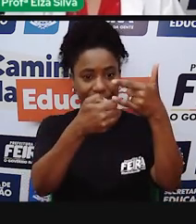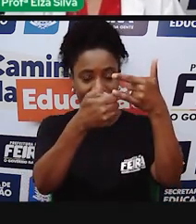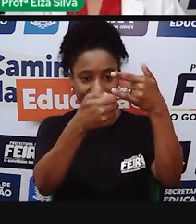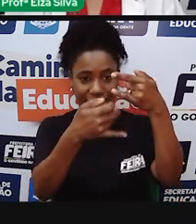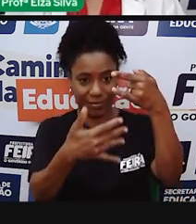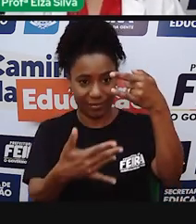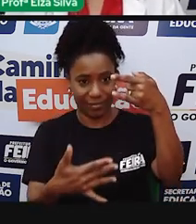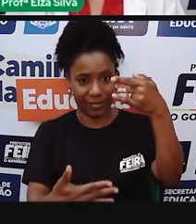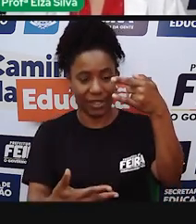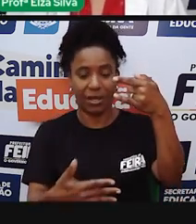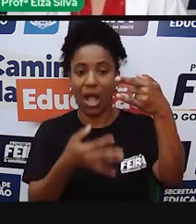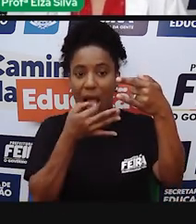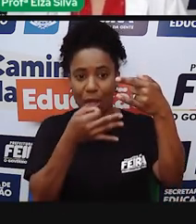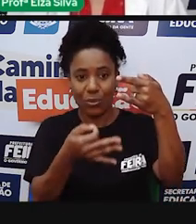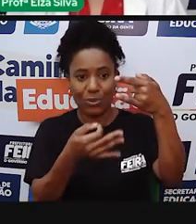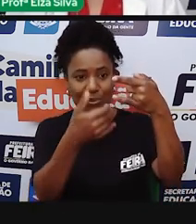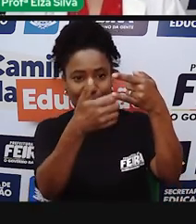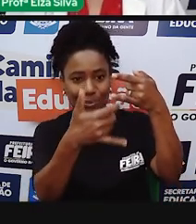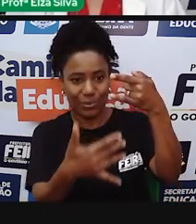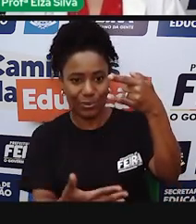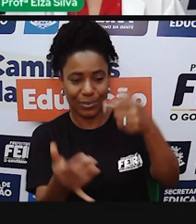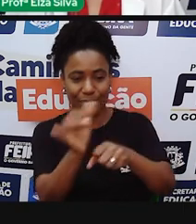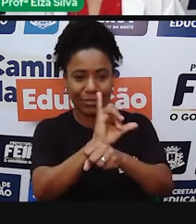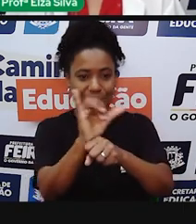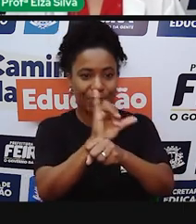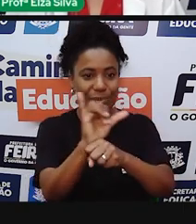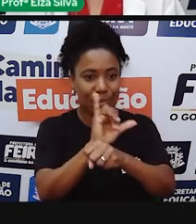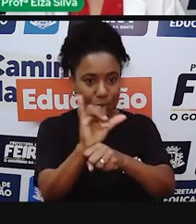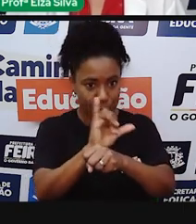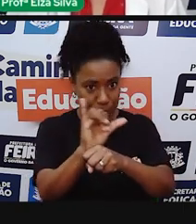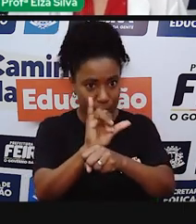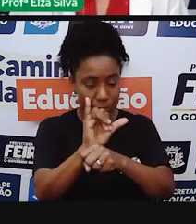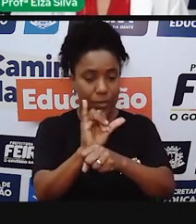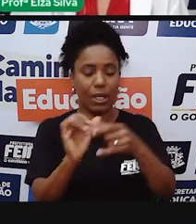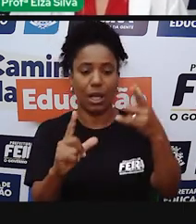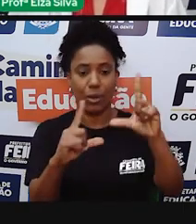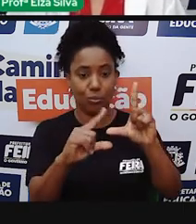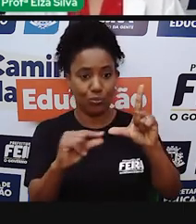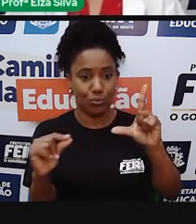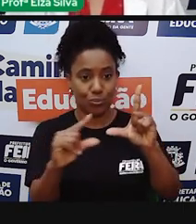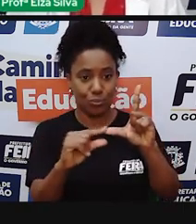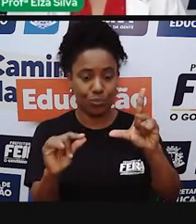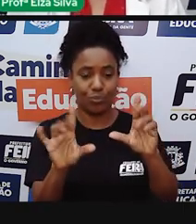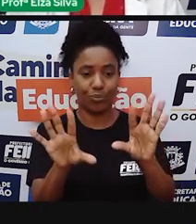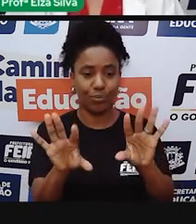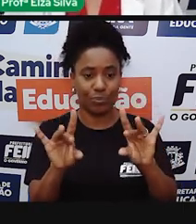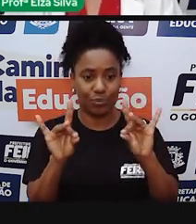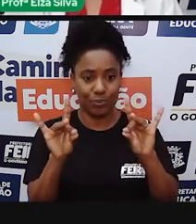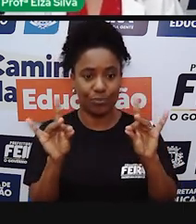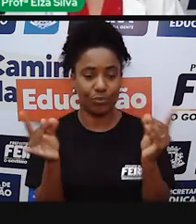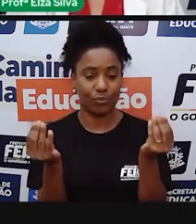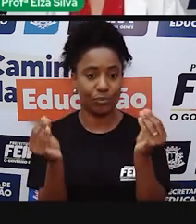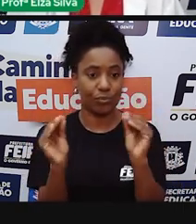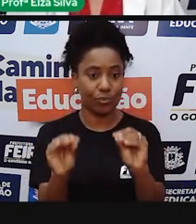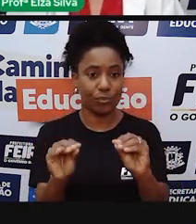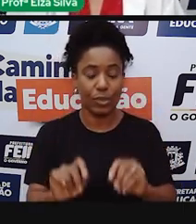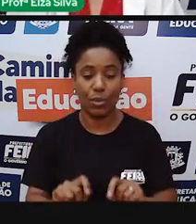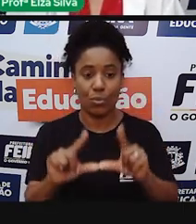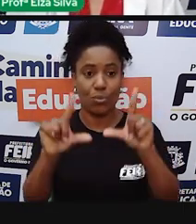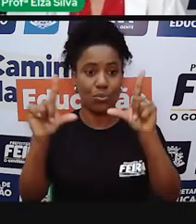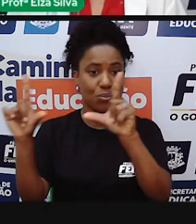campo comentários, no canal da Seduc, no YouTube, para que vocês possam realizá-la várias